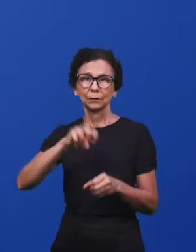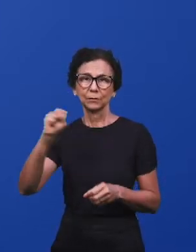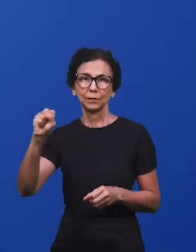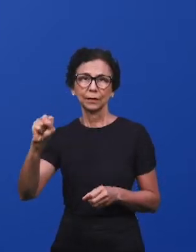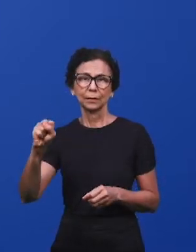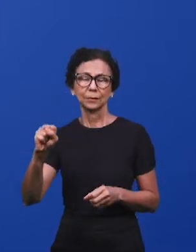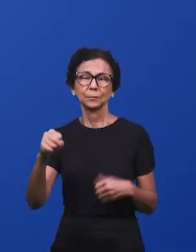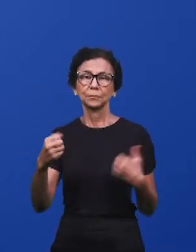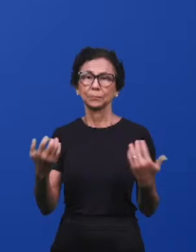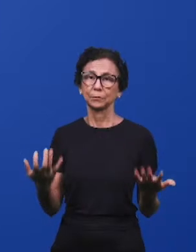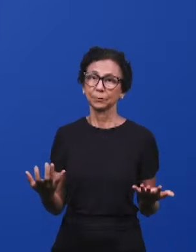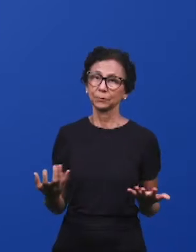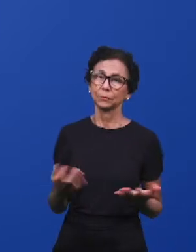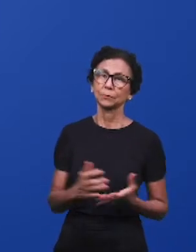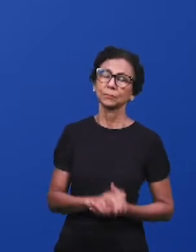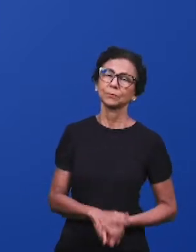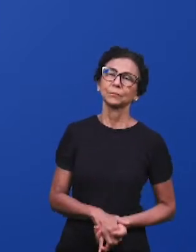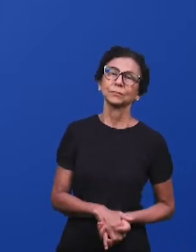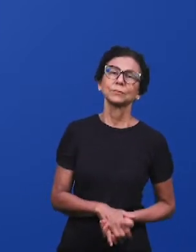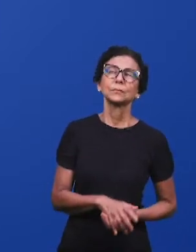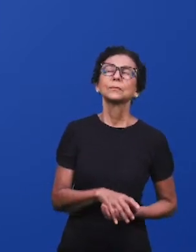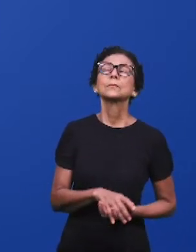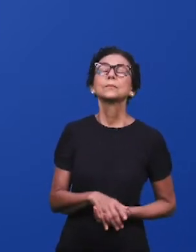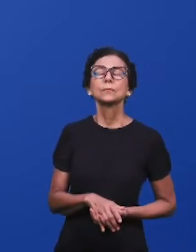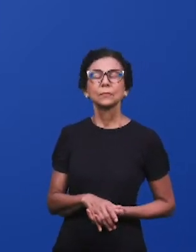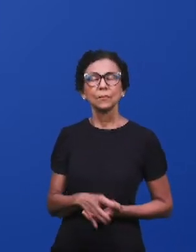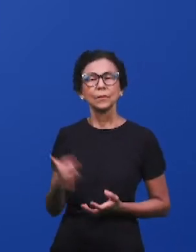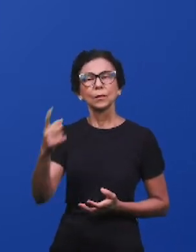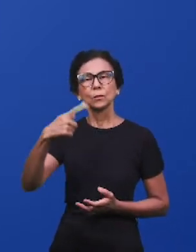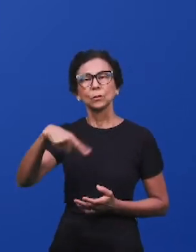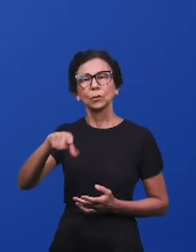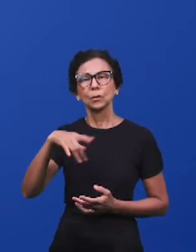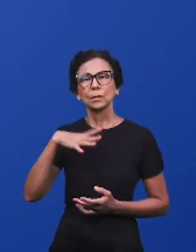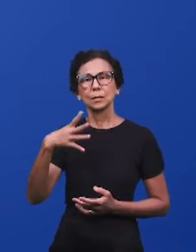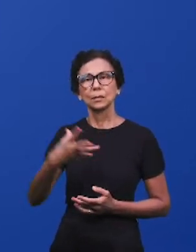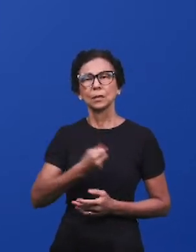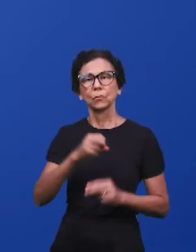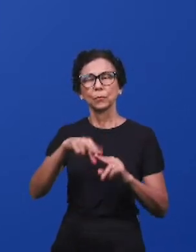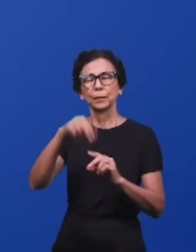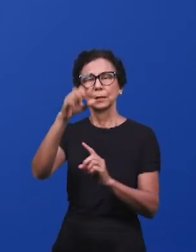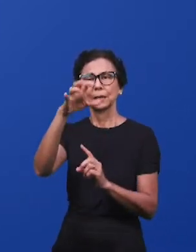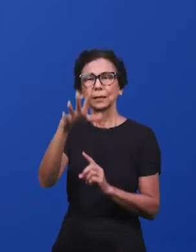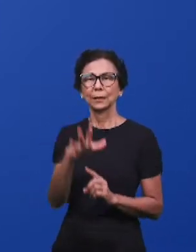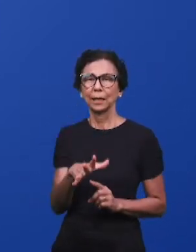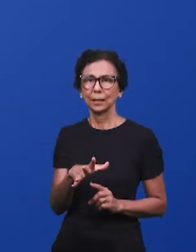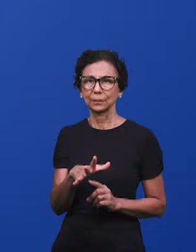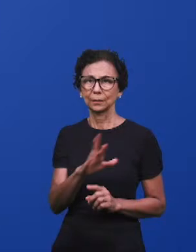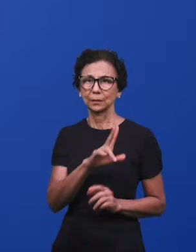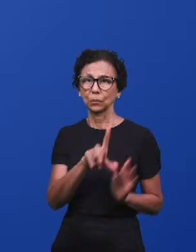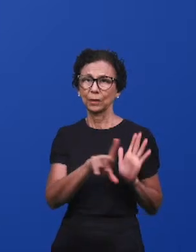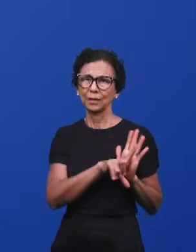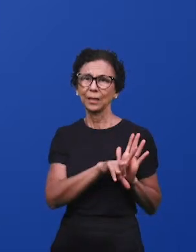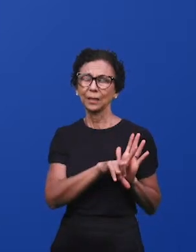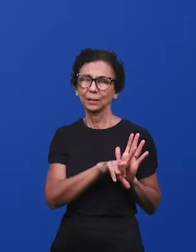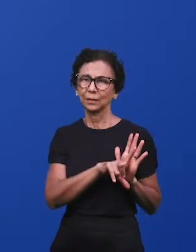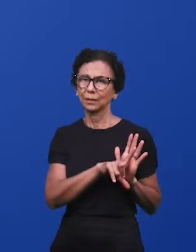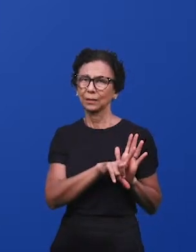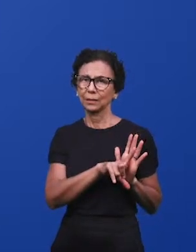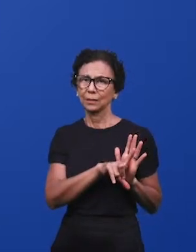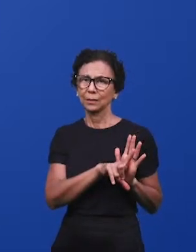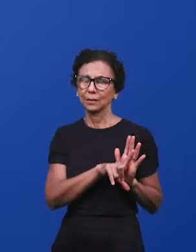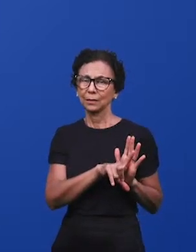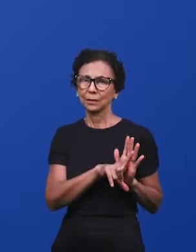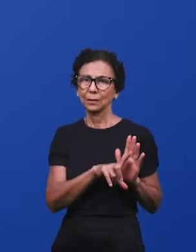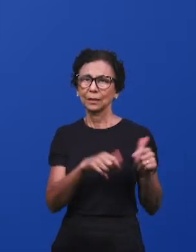que pela graça nós somos salvos, não mediante a lei e suas obras, mas mediante a fé em